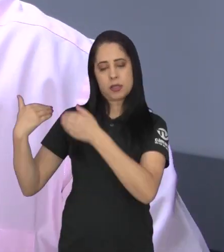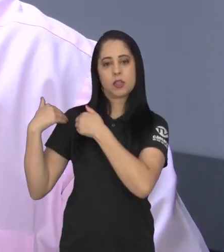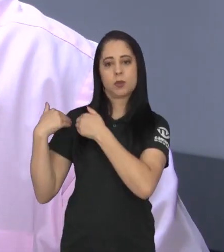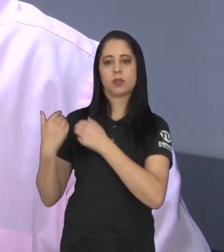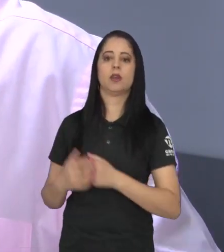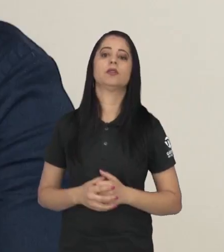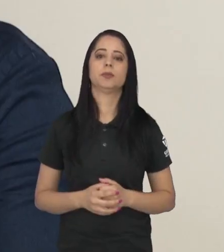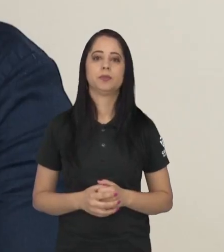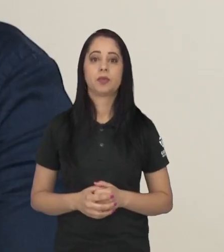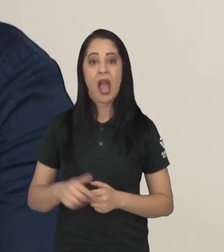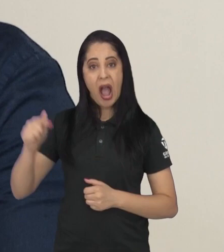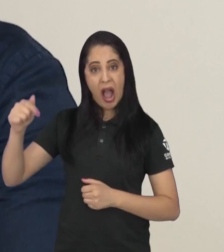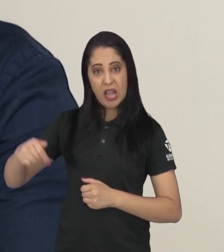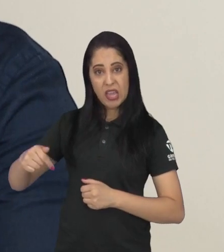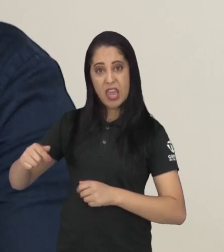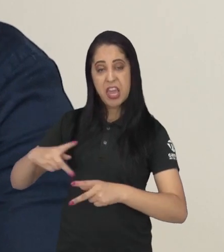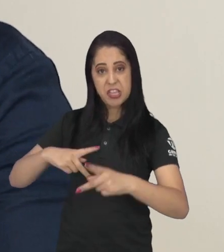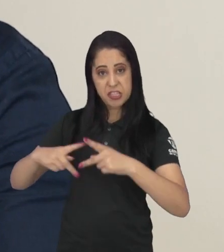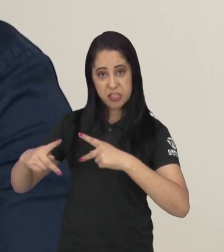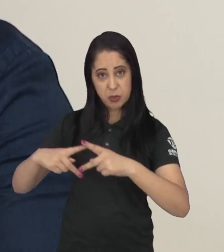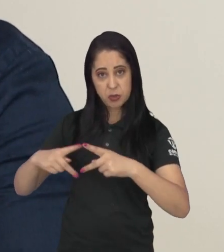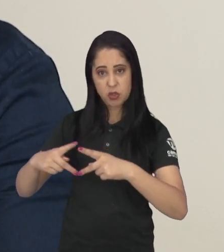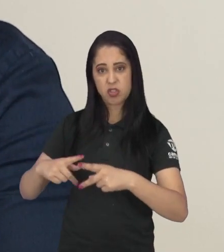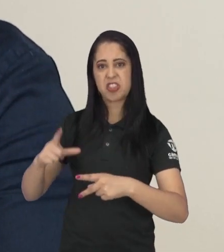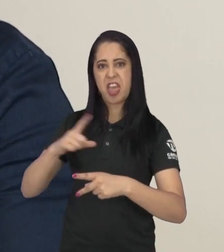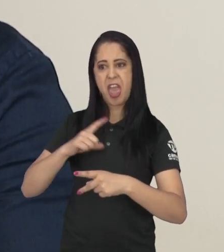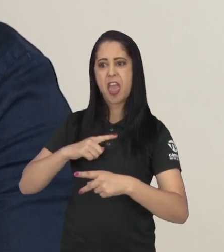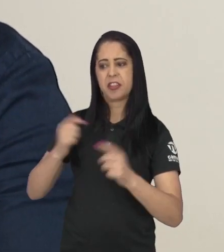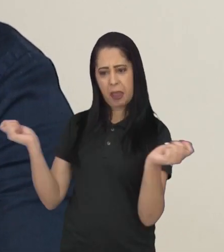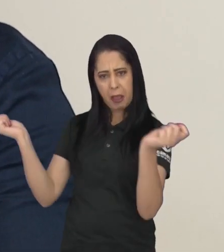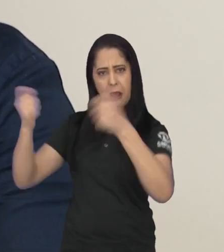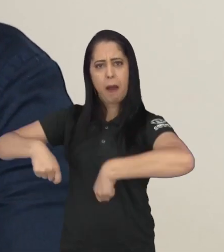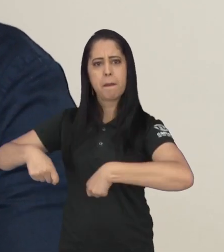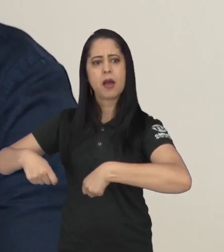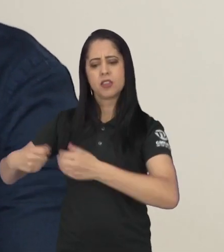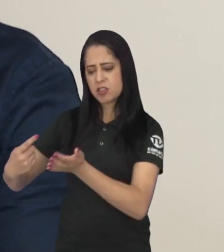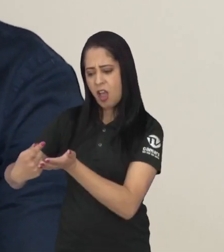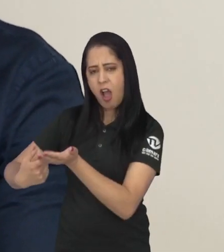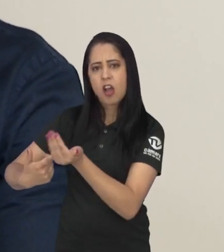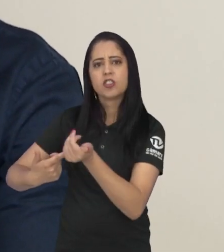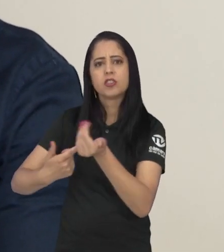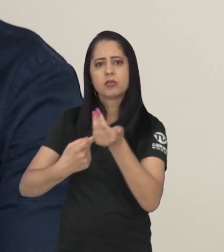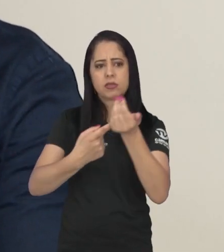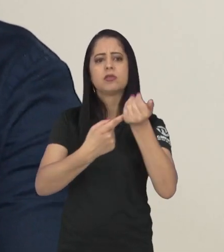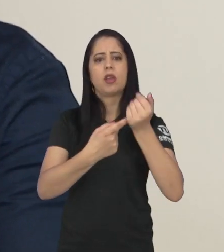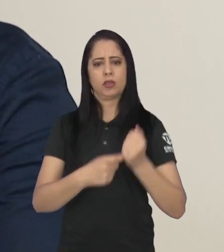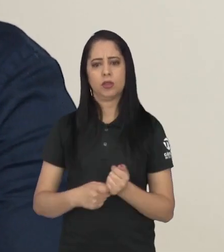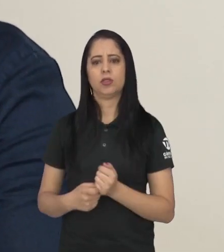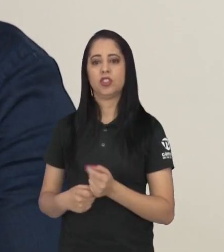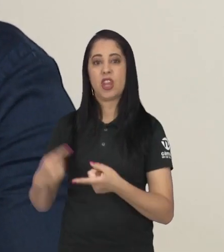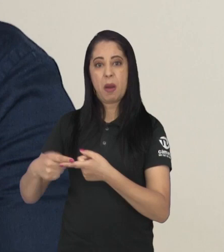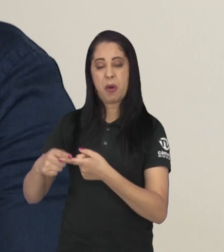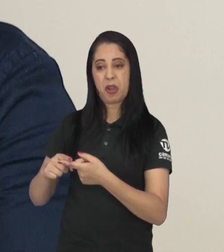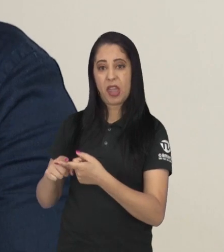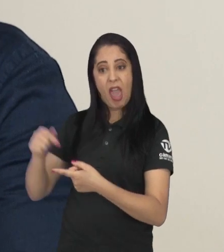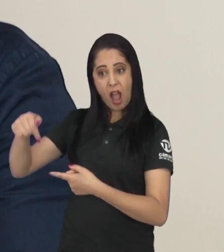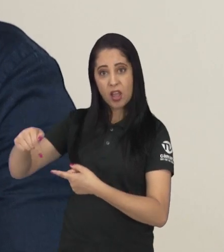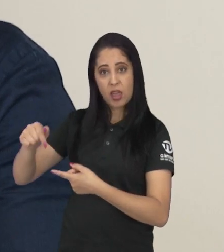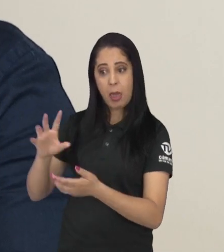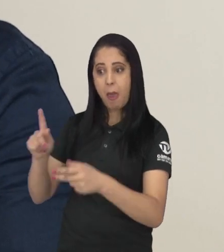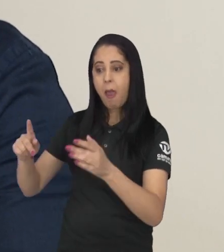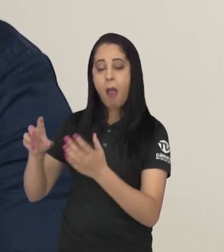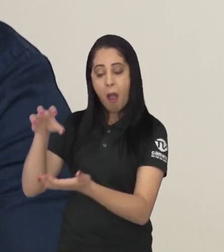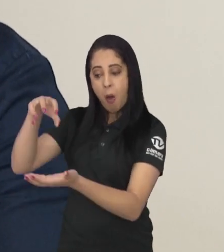nossa missão aqui. São José tem vocação de inovação, de empreendedorismo para a tecnologia, até porque é um